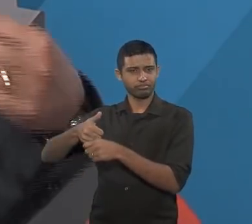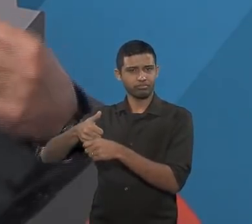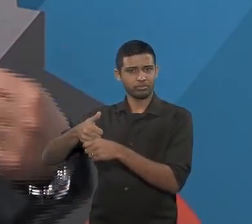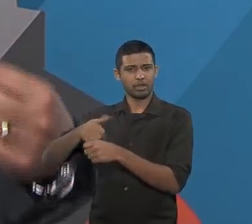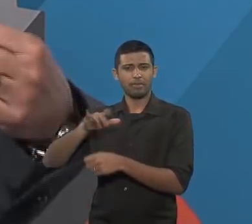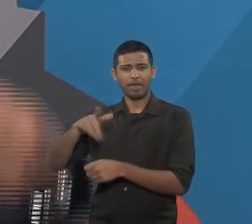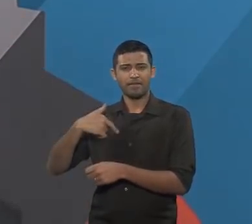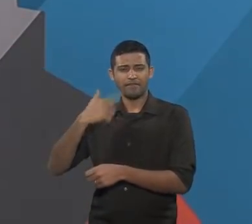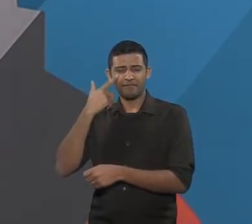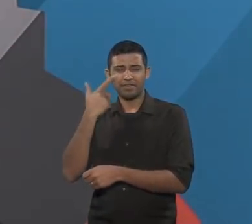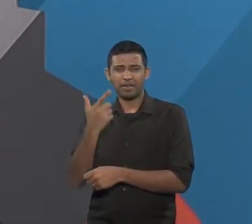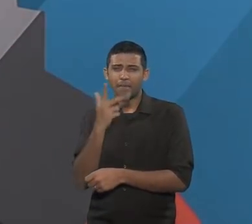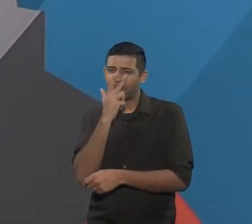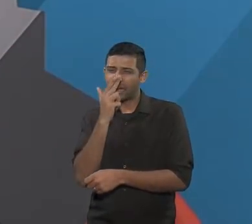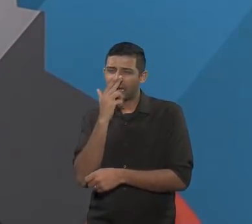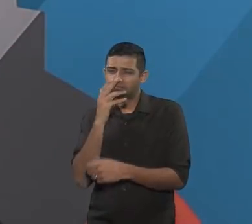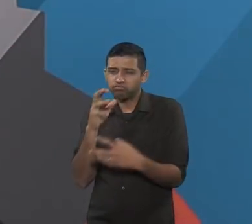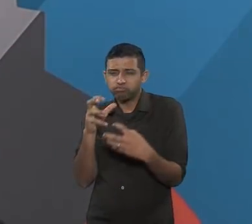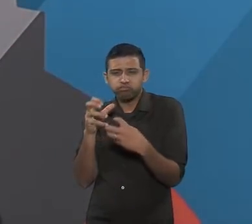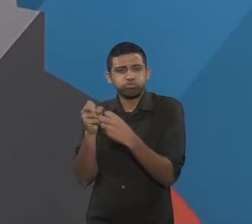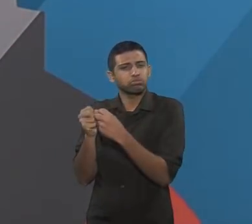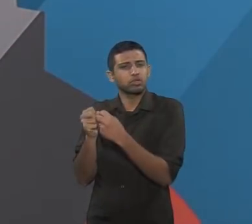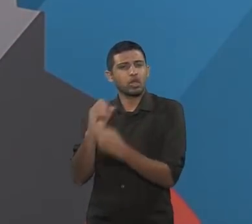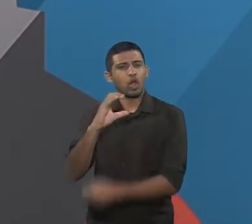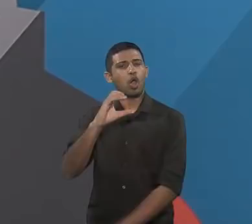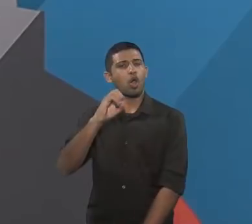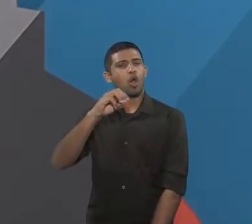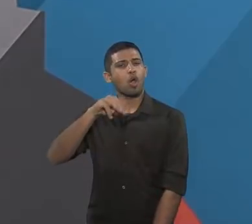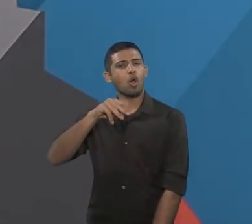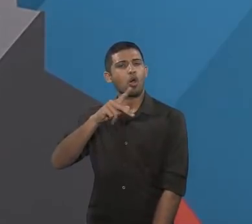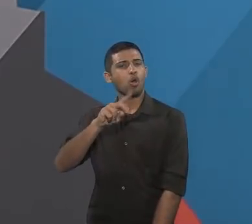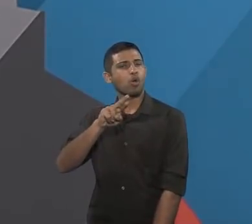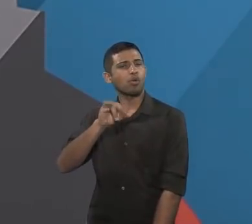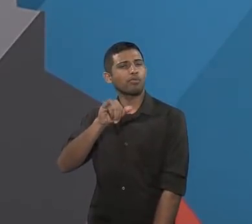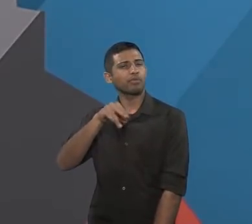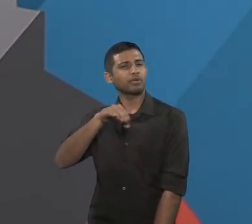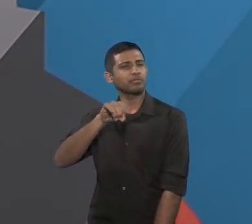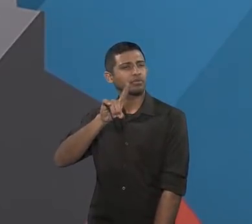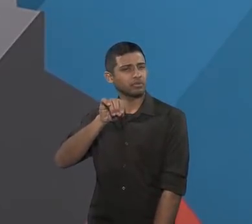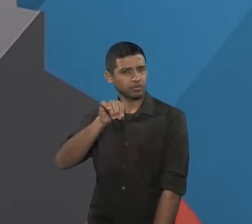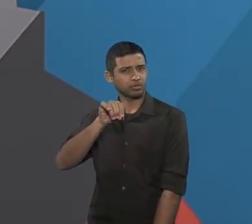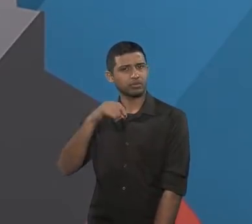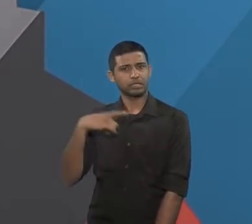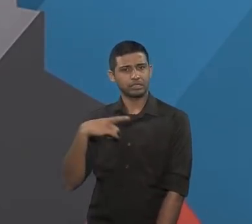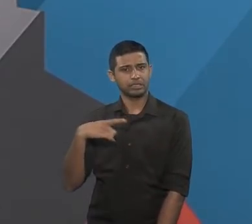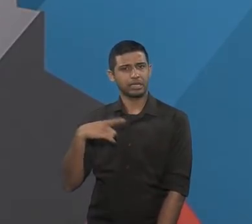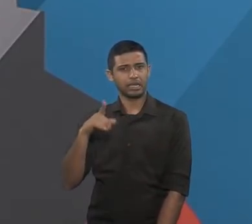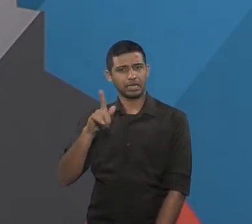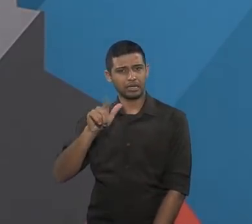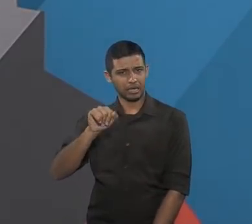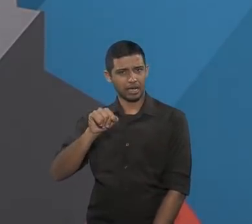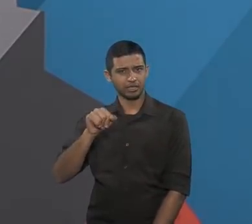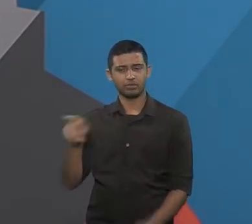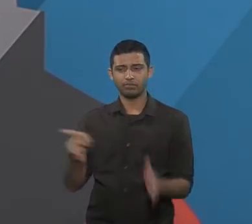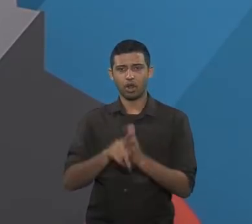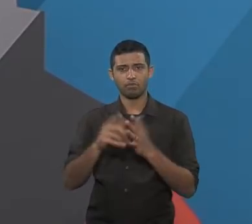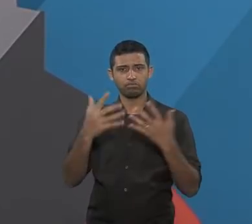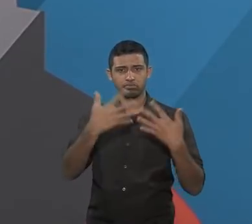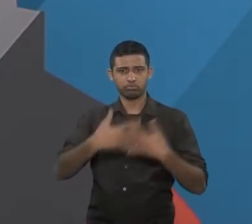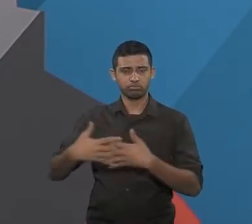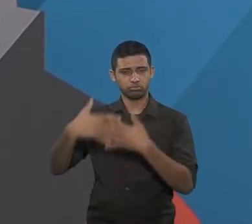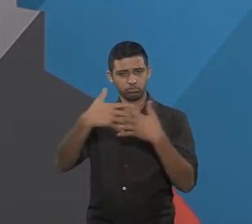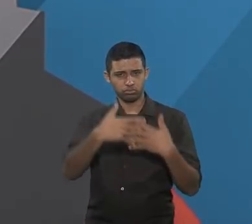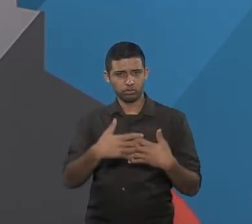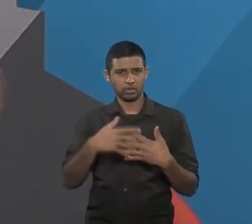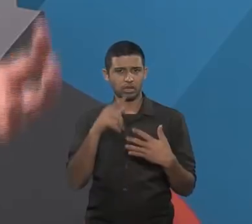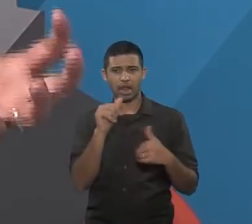que vai comprimido, é o gás comprimido. Esse gás que vai no caminhão e lá é